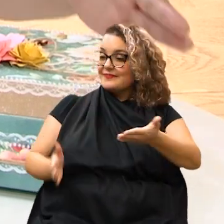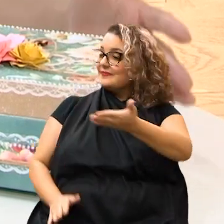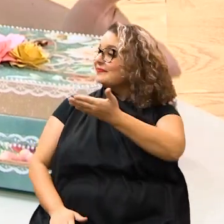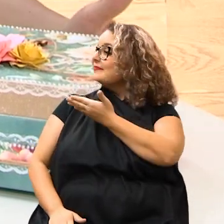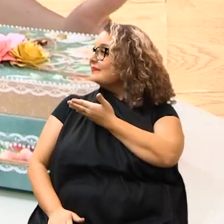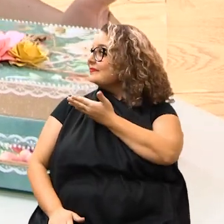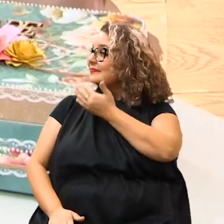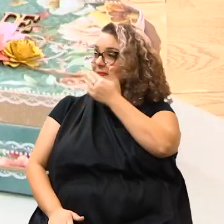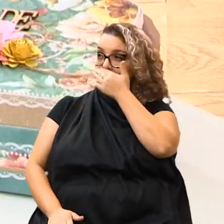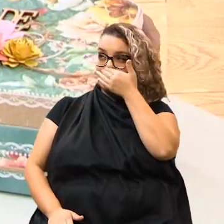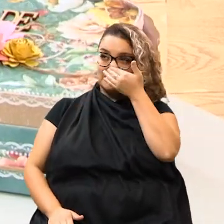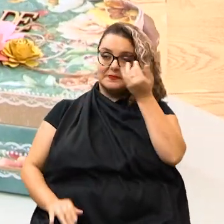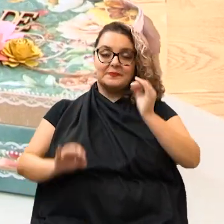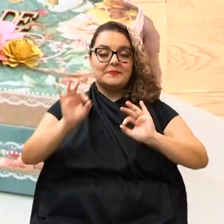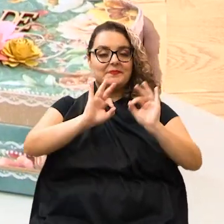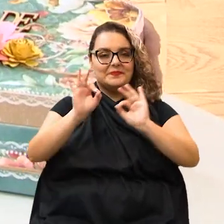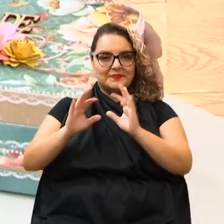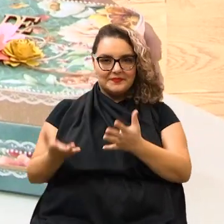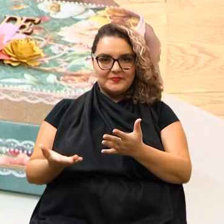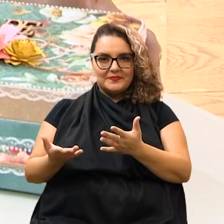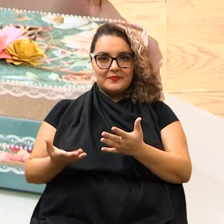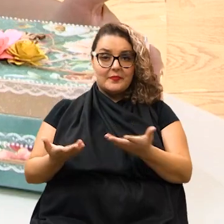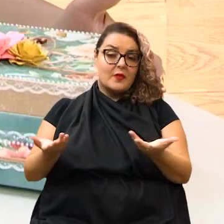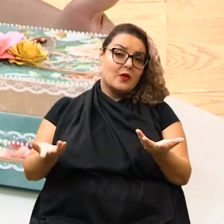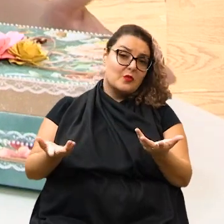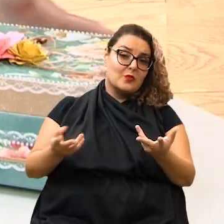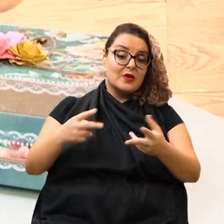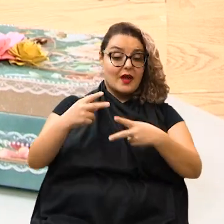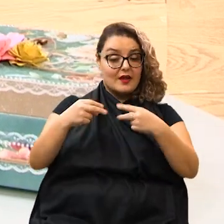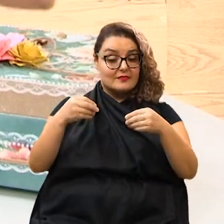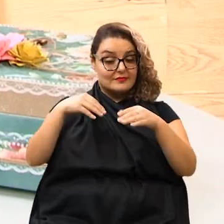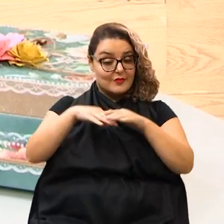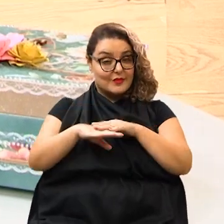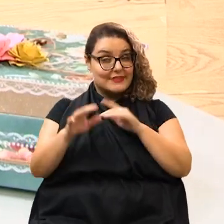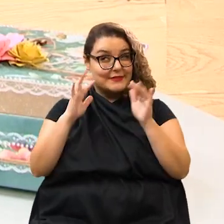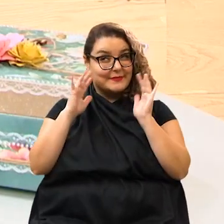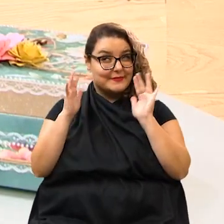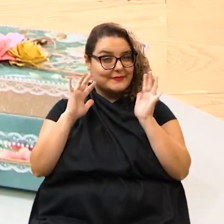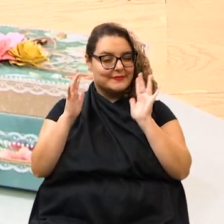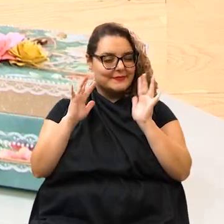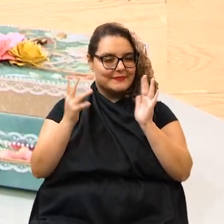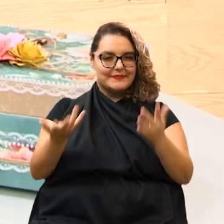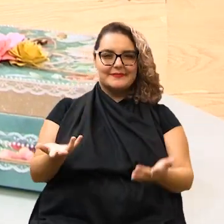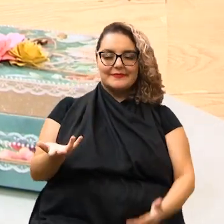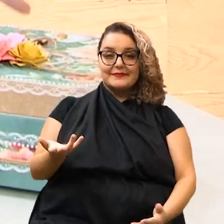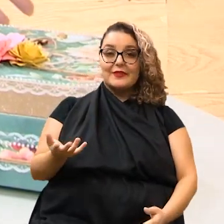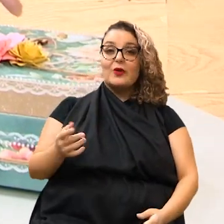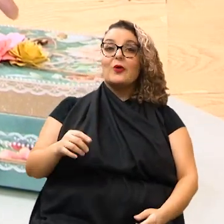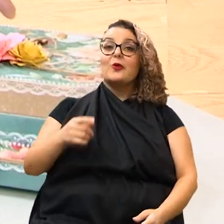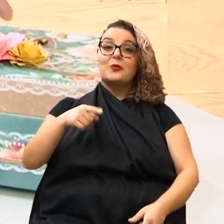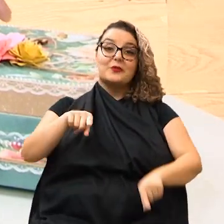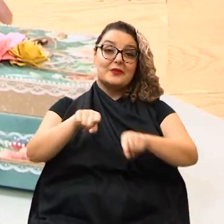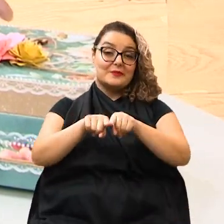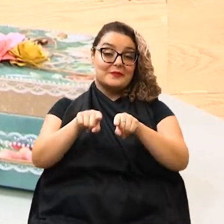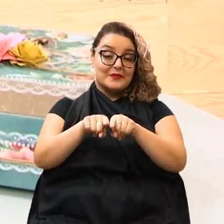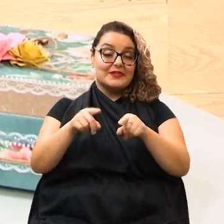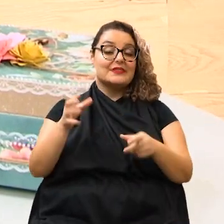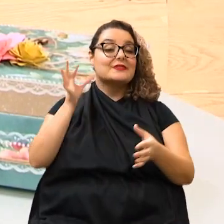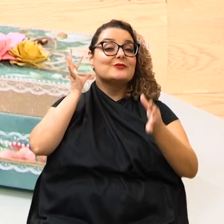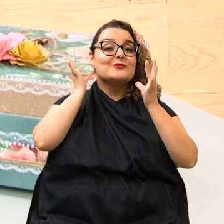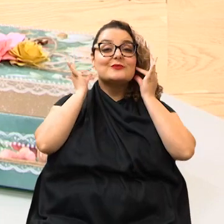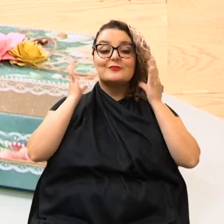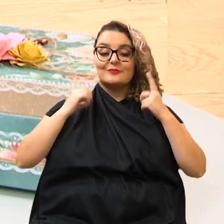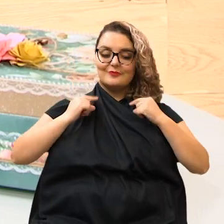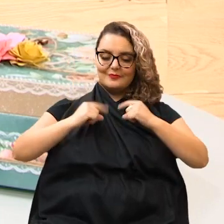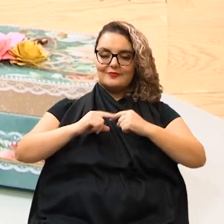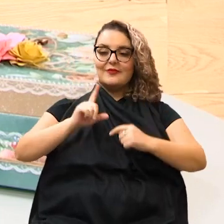a fazer essa caixa linda, toda personalizada, seja para guardar lembranças, quanto as suas joias. E quem